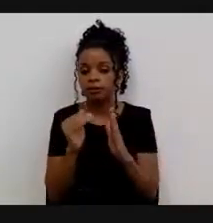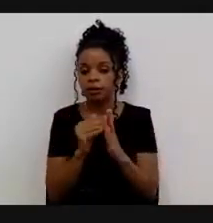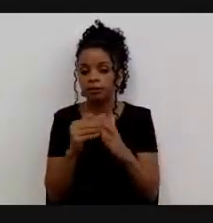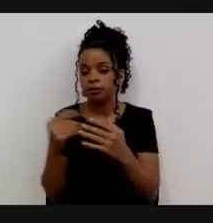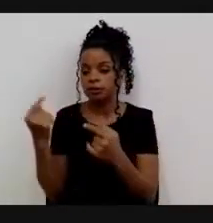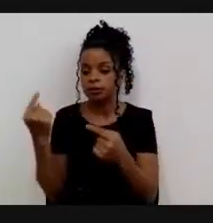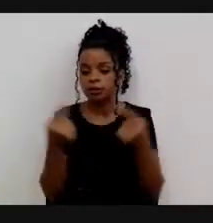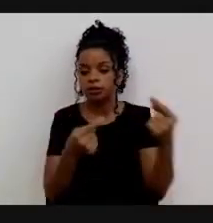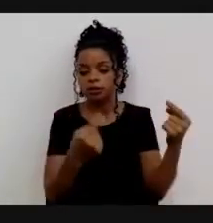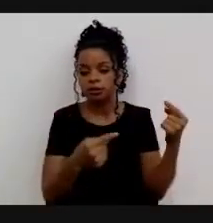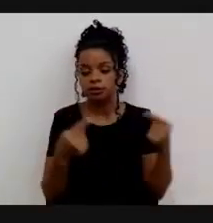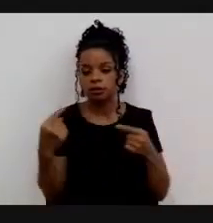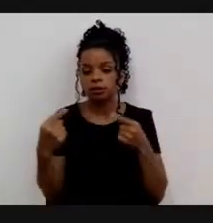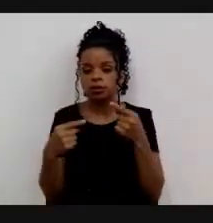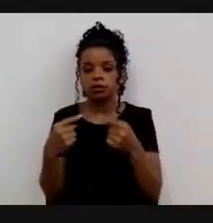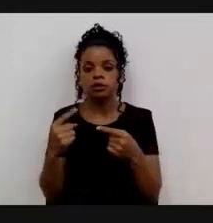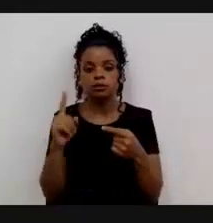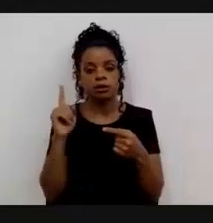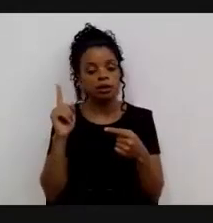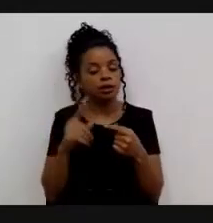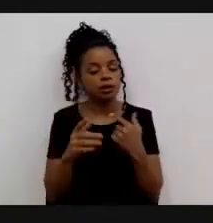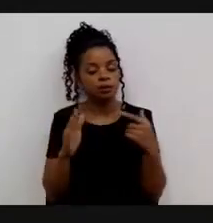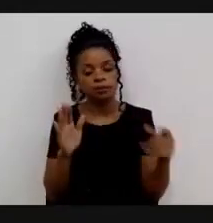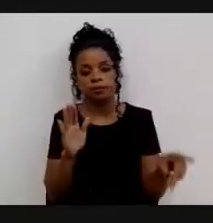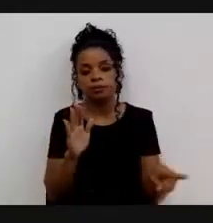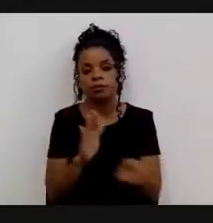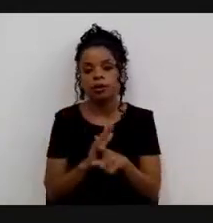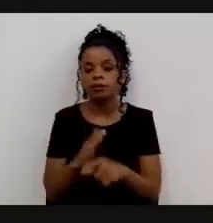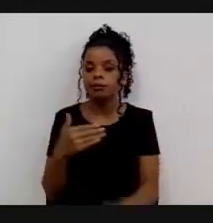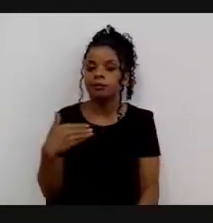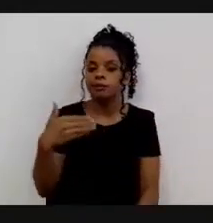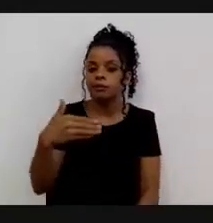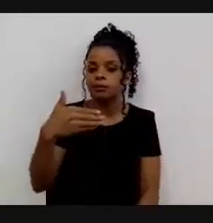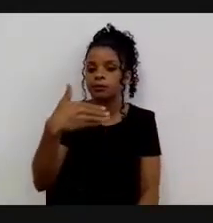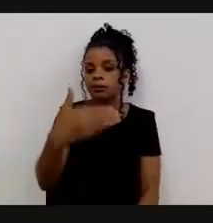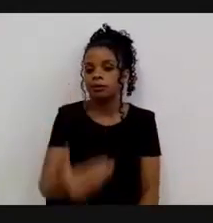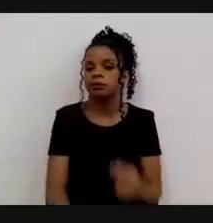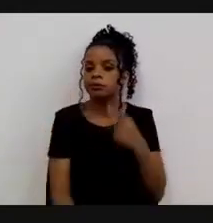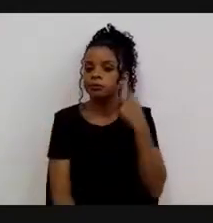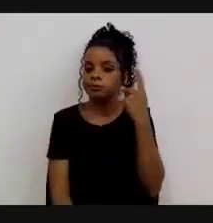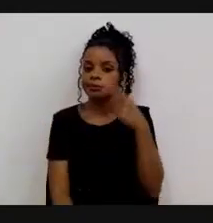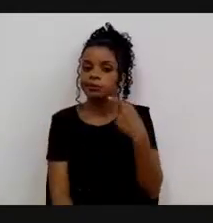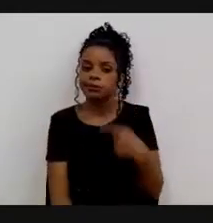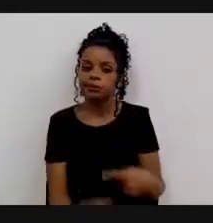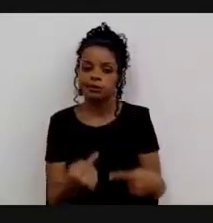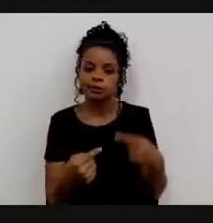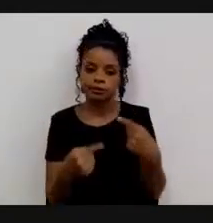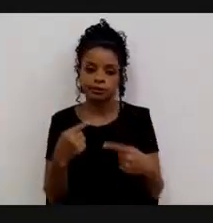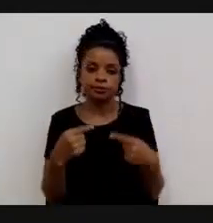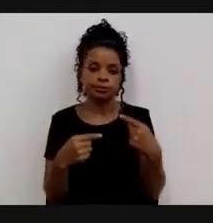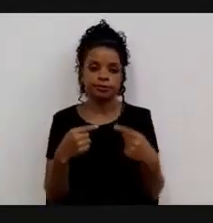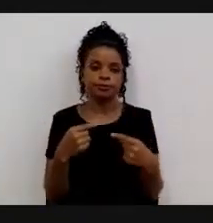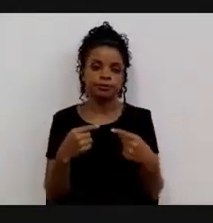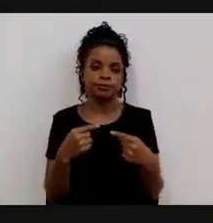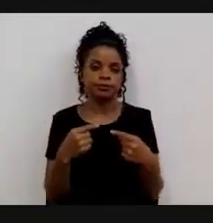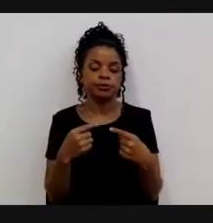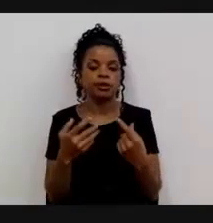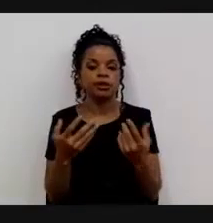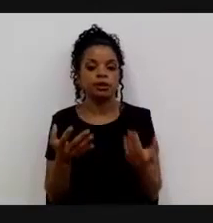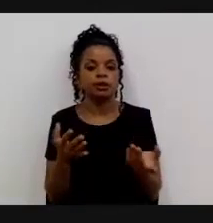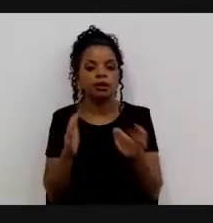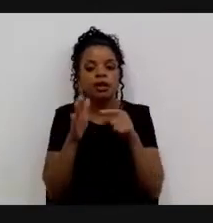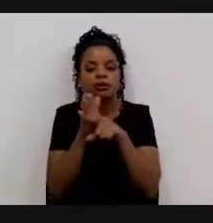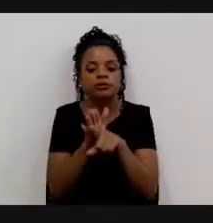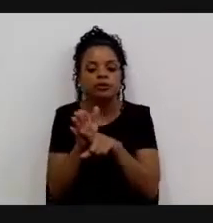determinar a própria carreira política. Então, nosso enfoque foi investigar quais eram esses